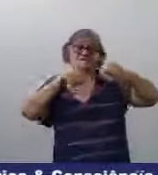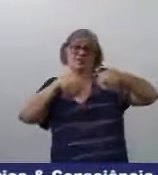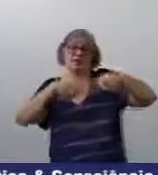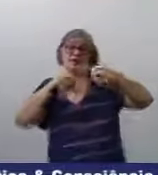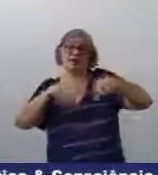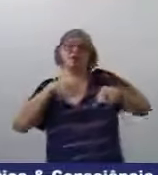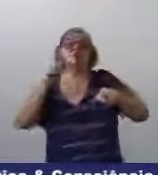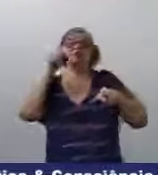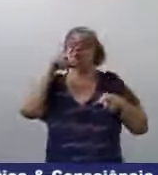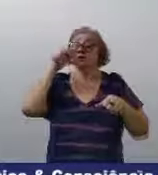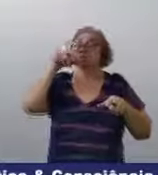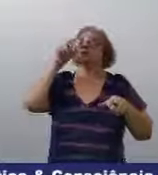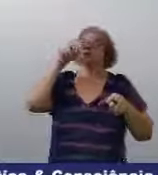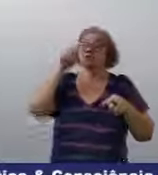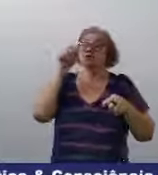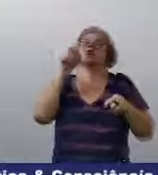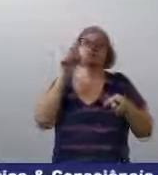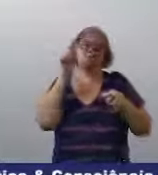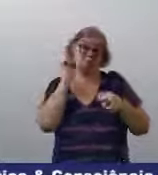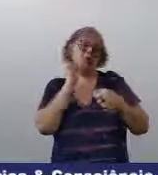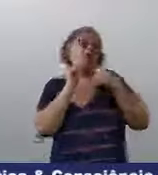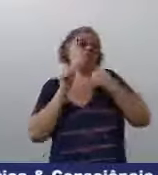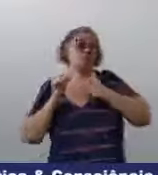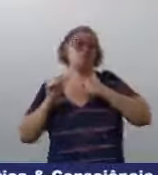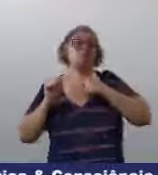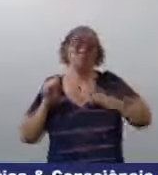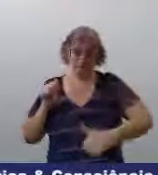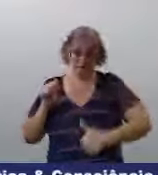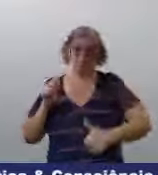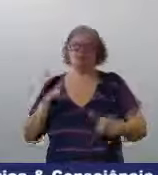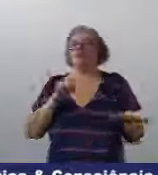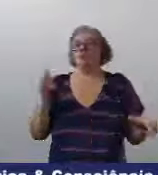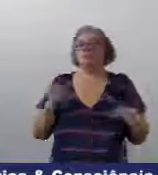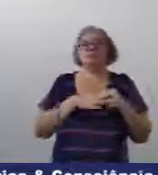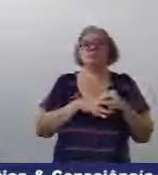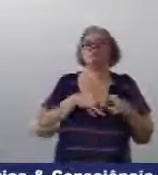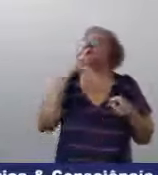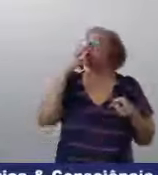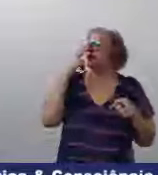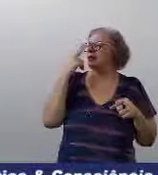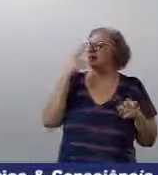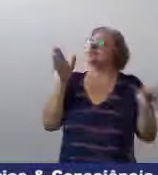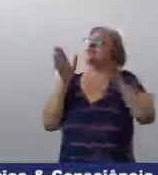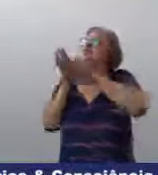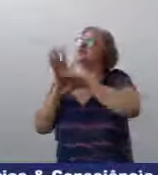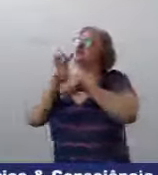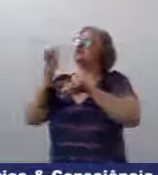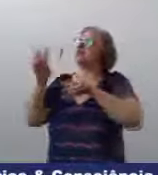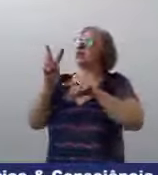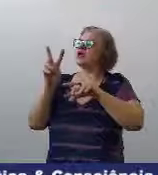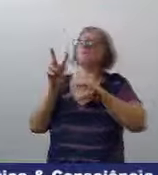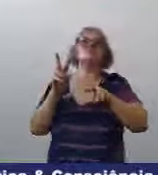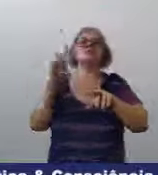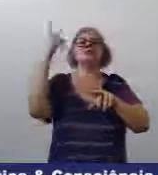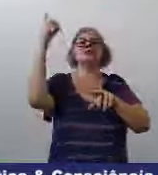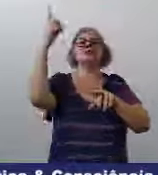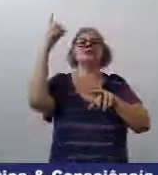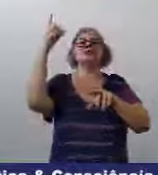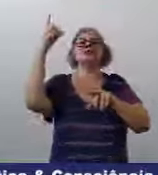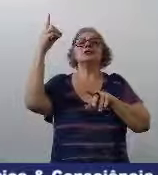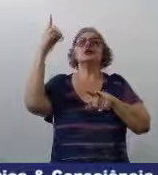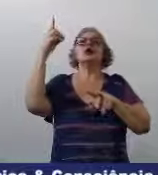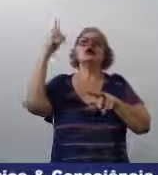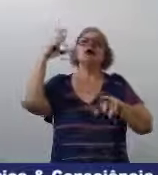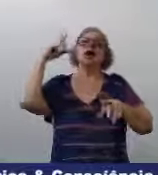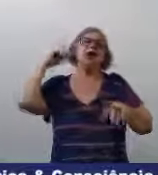da antena. E os pombos faziam por ali também as suas necessidades. Então ele achou, depois de verificar que não havia